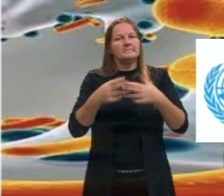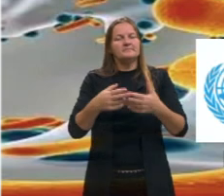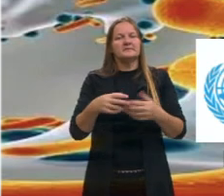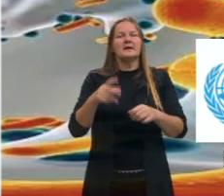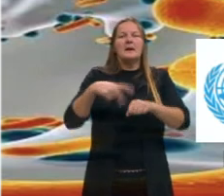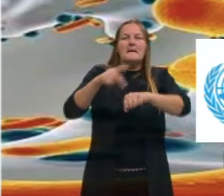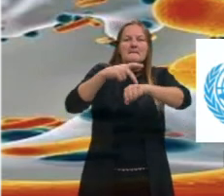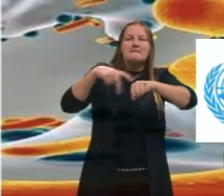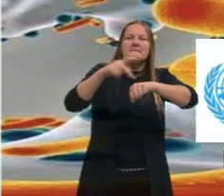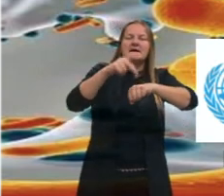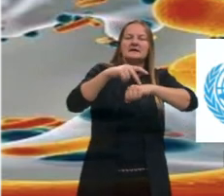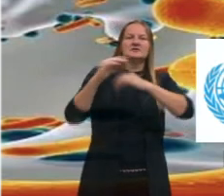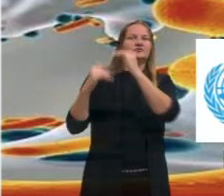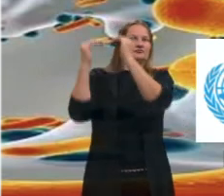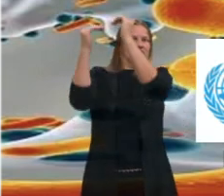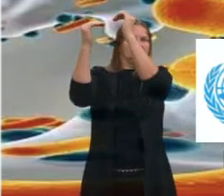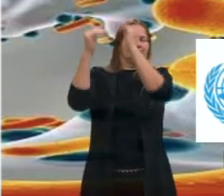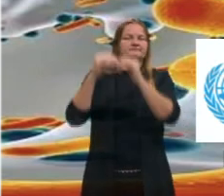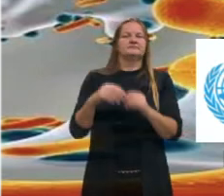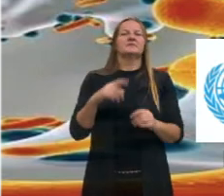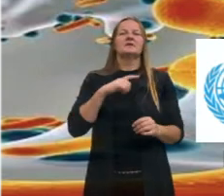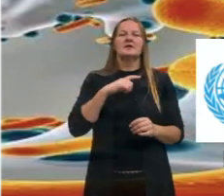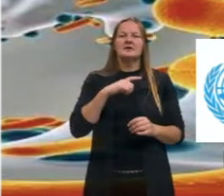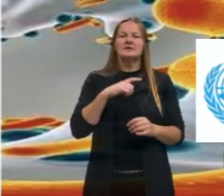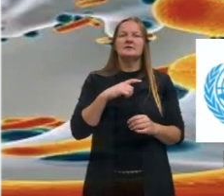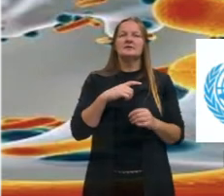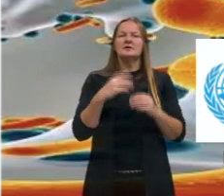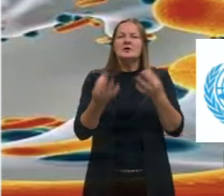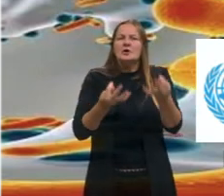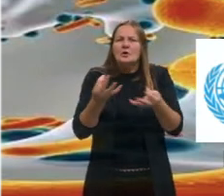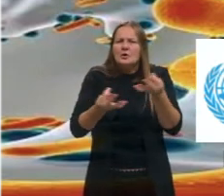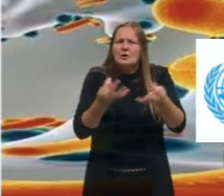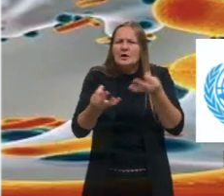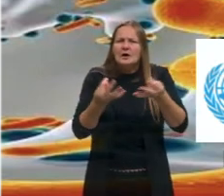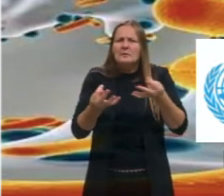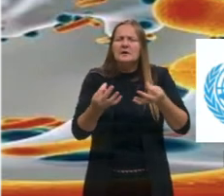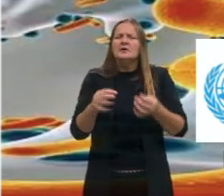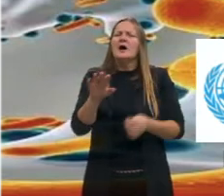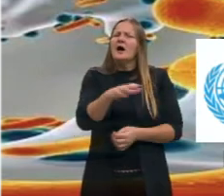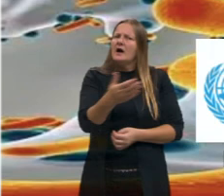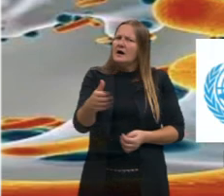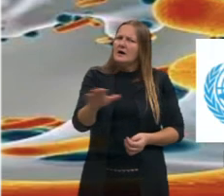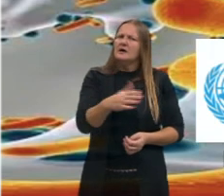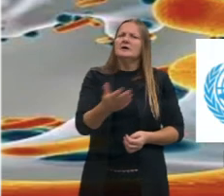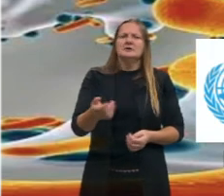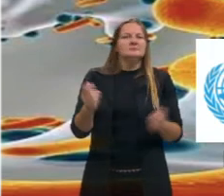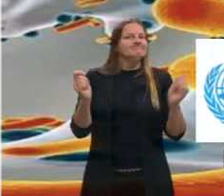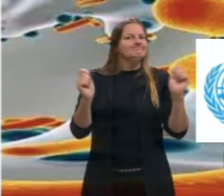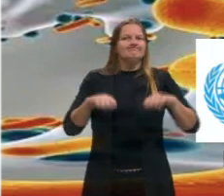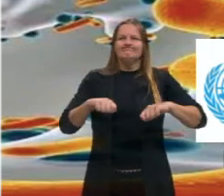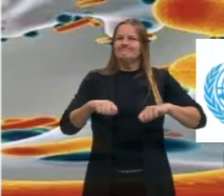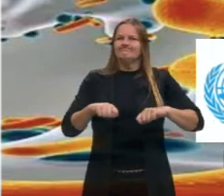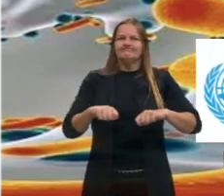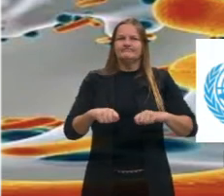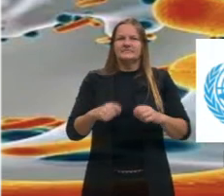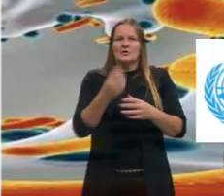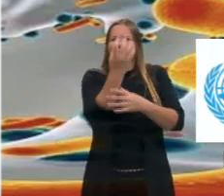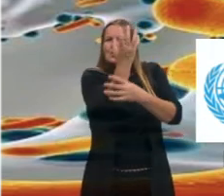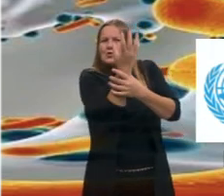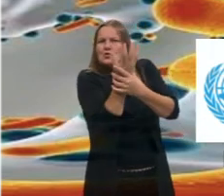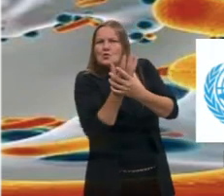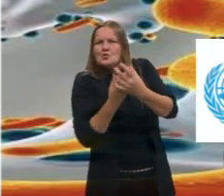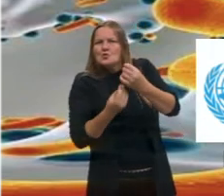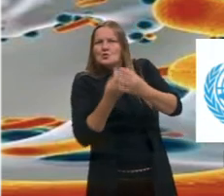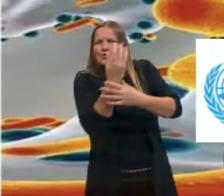nos países desenvolvidos as instalações de tratamento são muitas vezes incapazes de filtrar